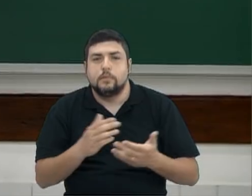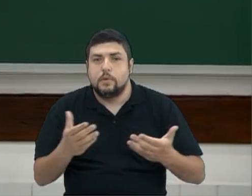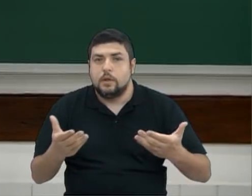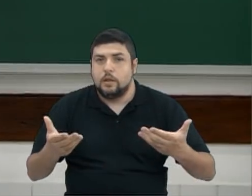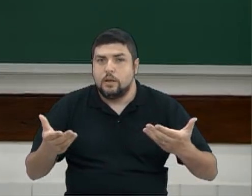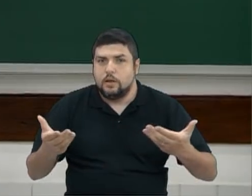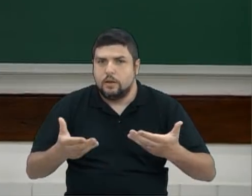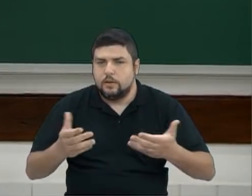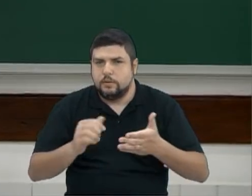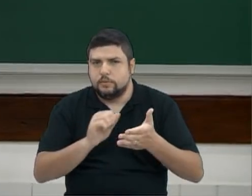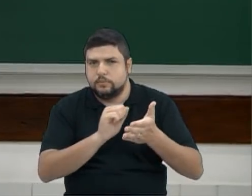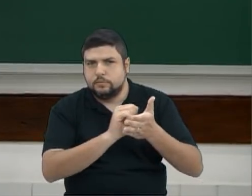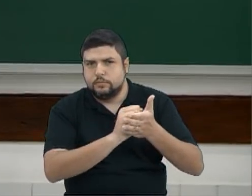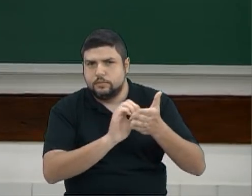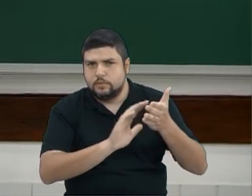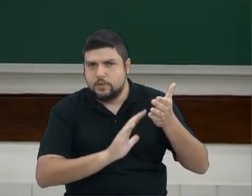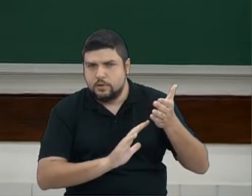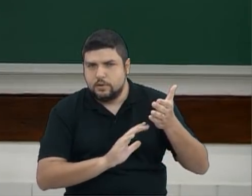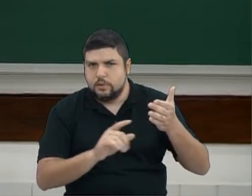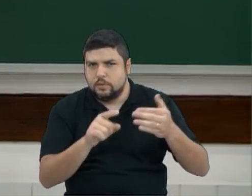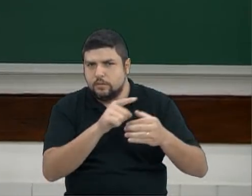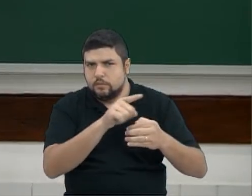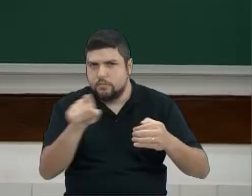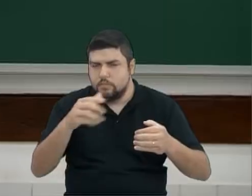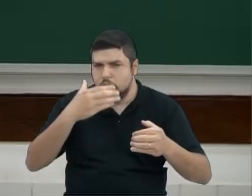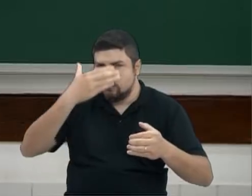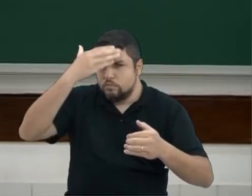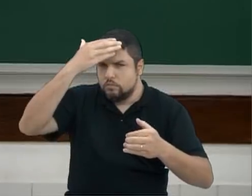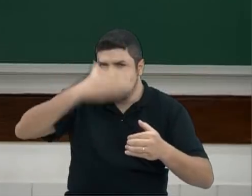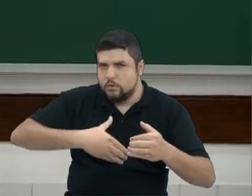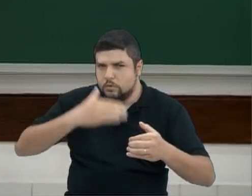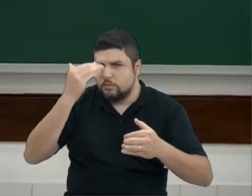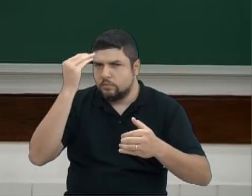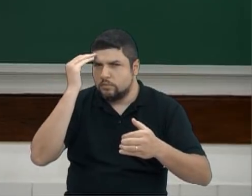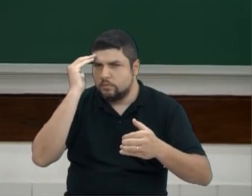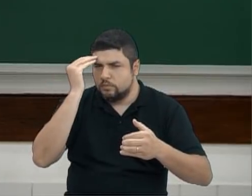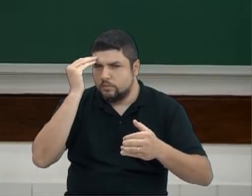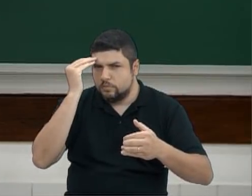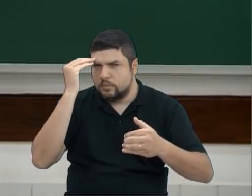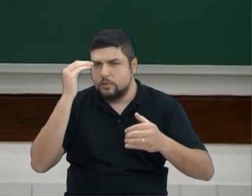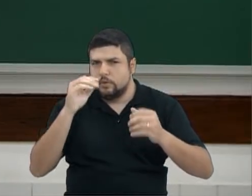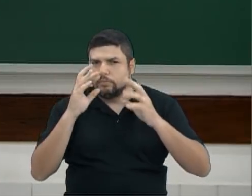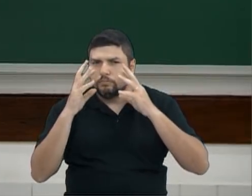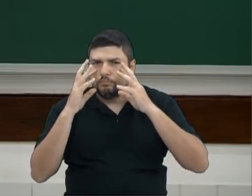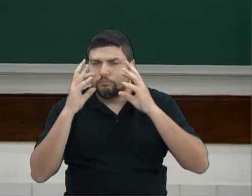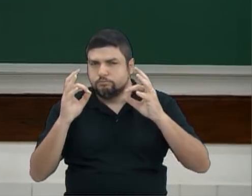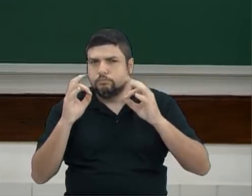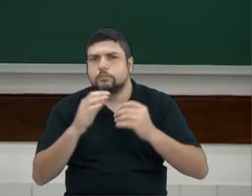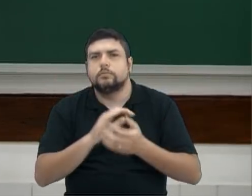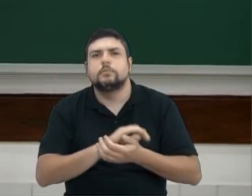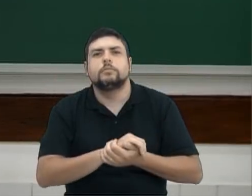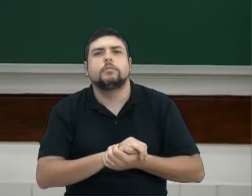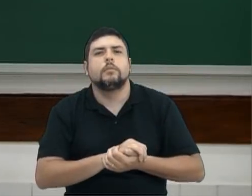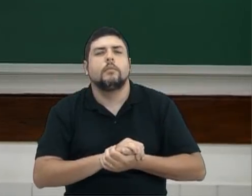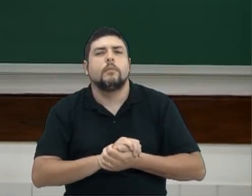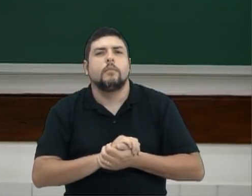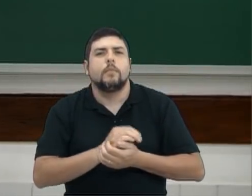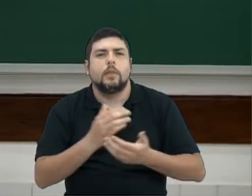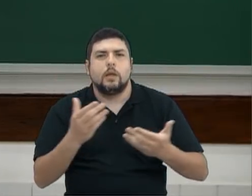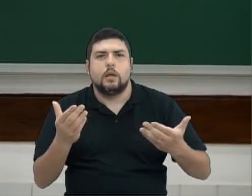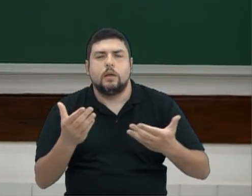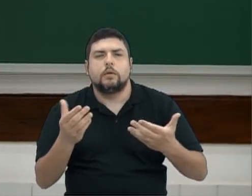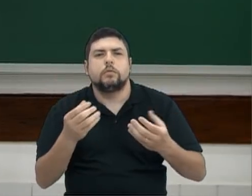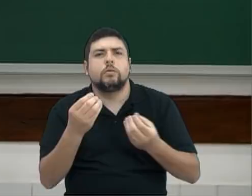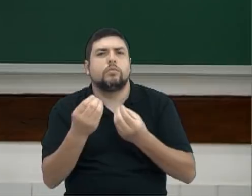fazer uma atividade mostrando que prestaram atenção, que entenderam esse conteúdo dos pronomes aqui. Então, o que vocês vão